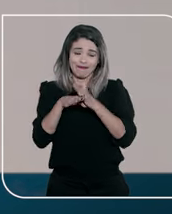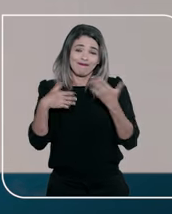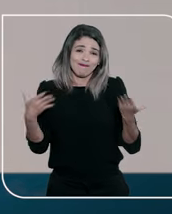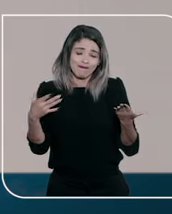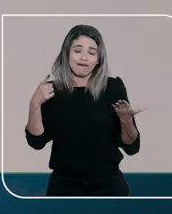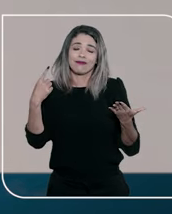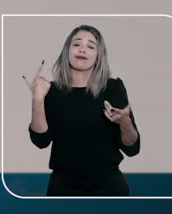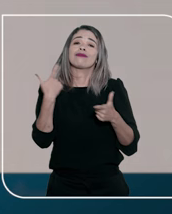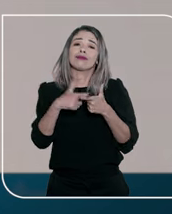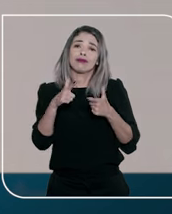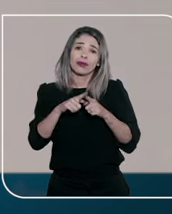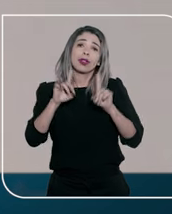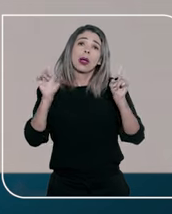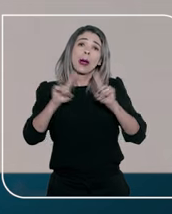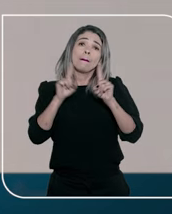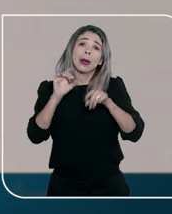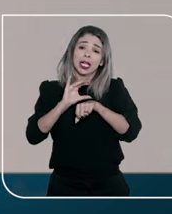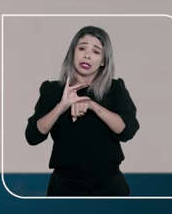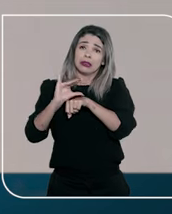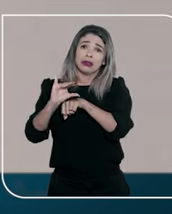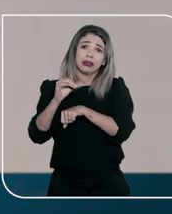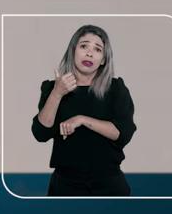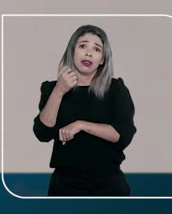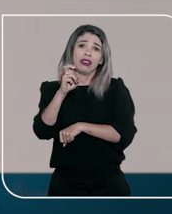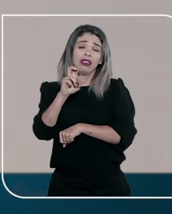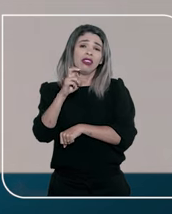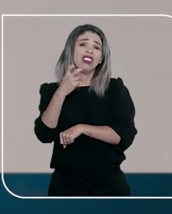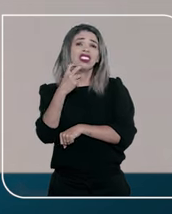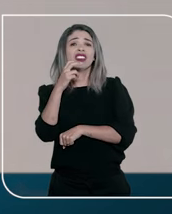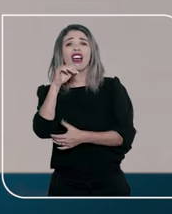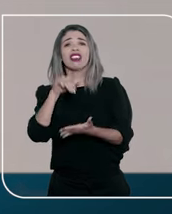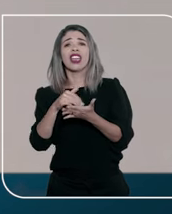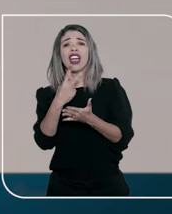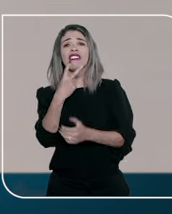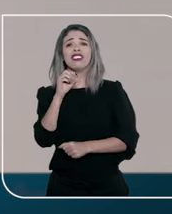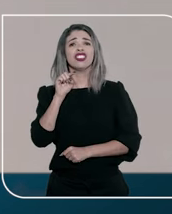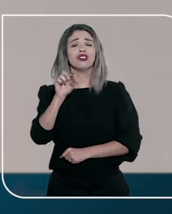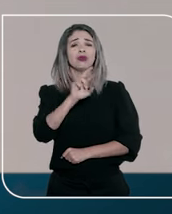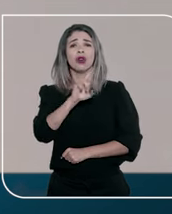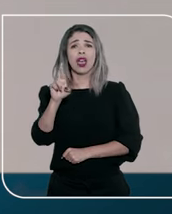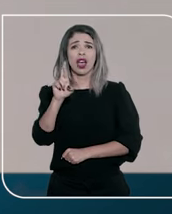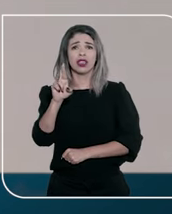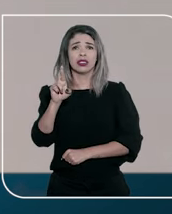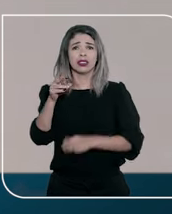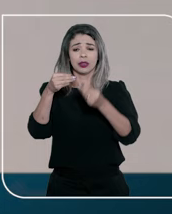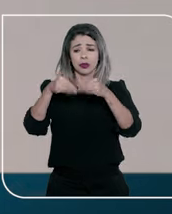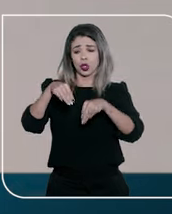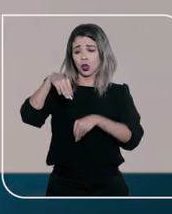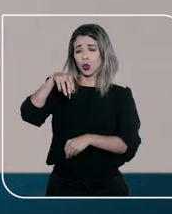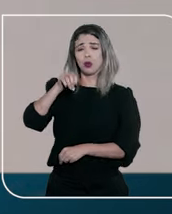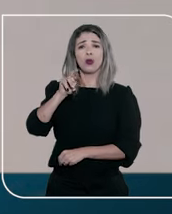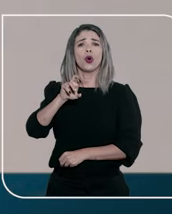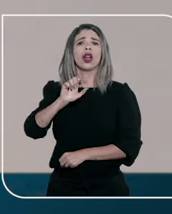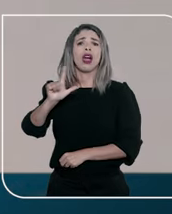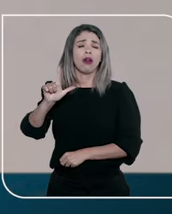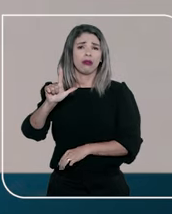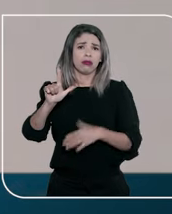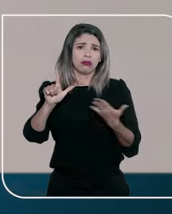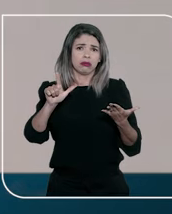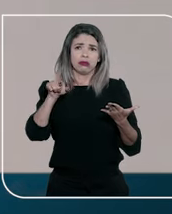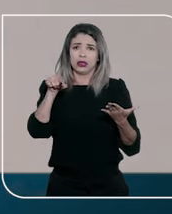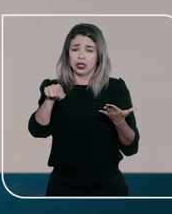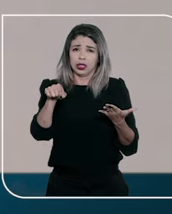de indenização de 15, 20 mil reais nessas circunstâncias por dano moral. Ora, aí não há